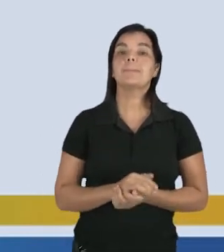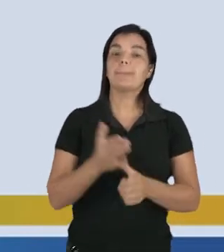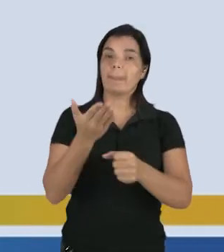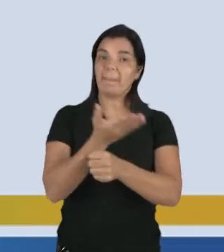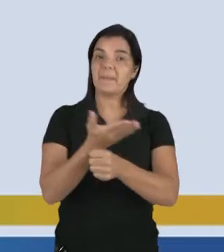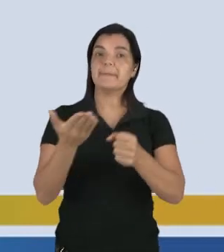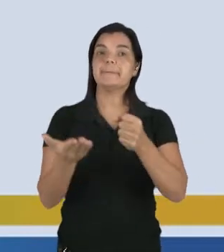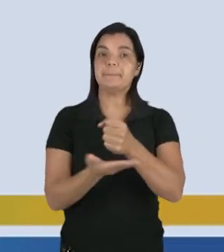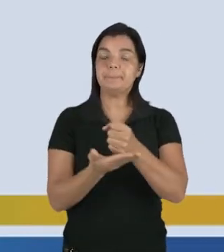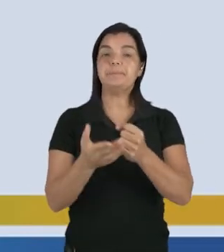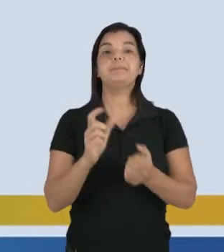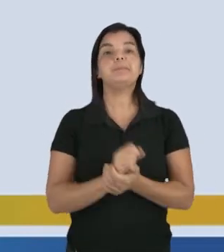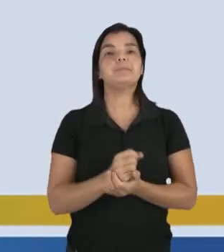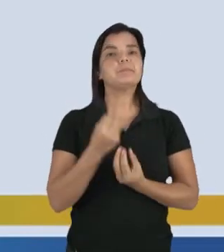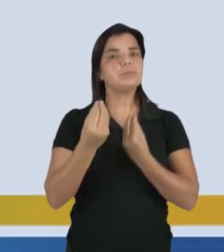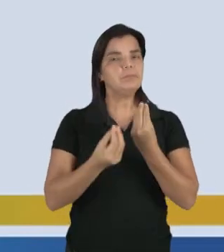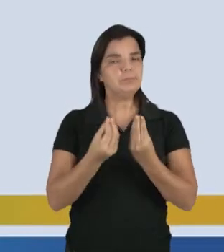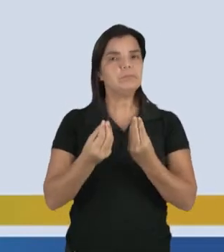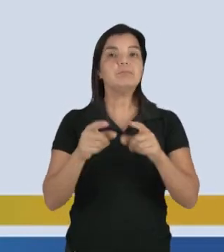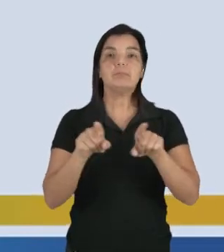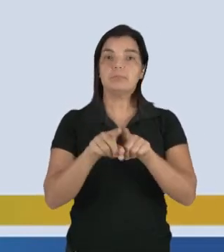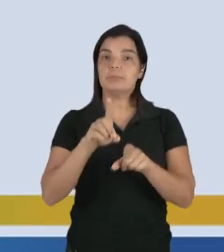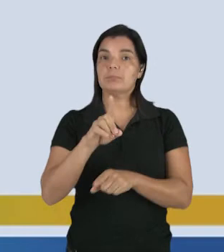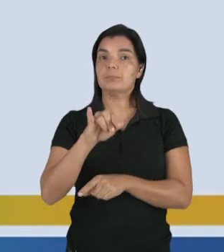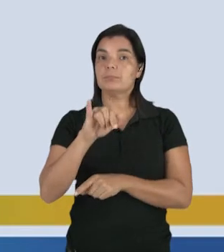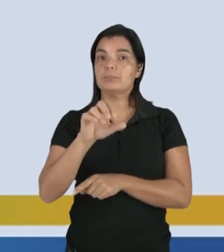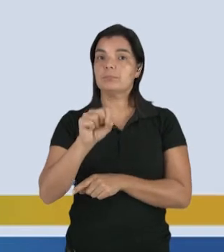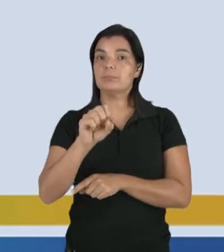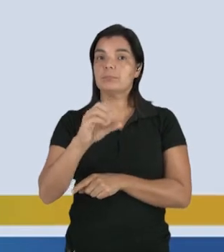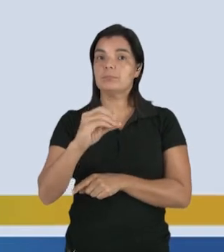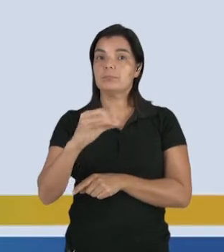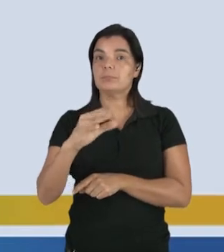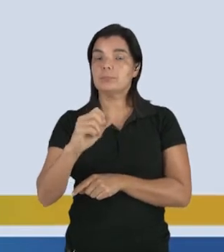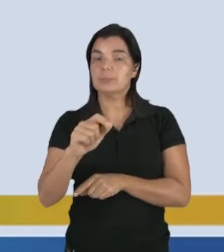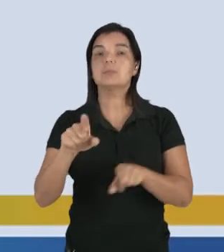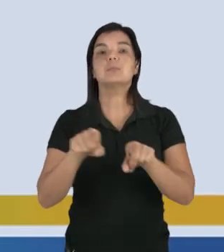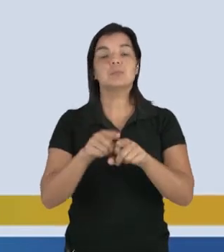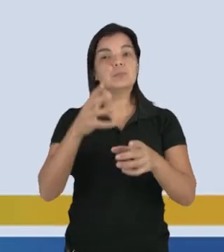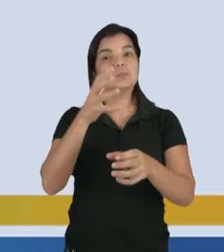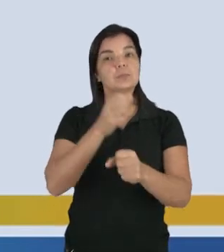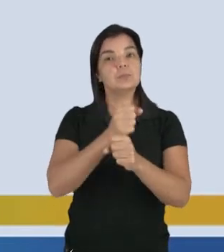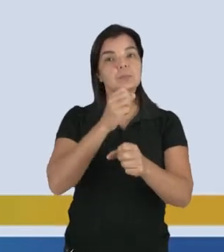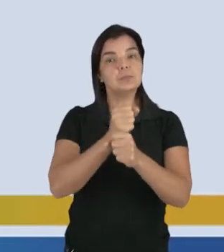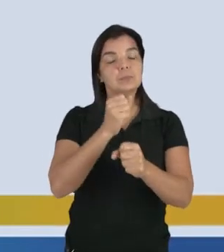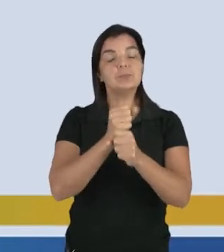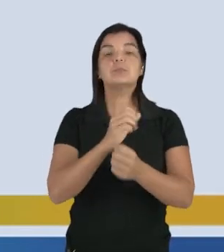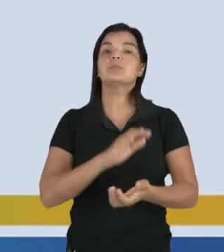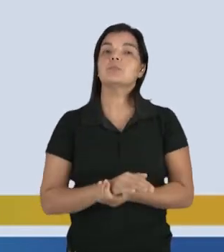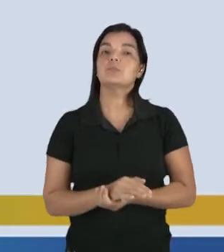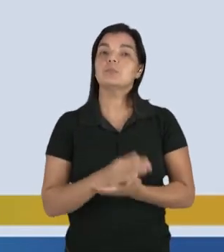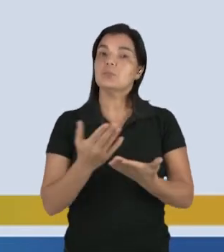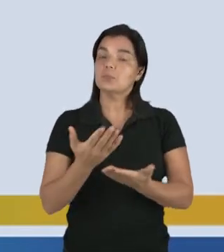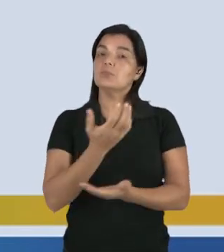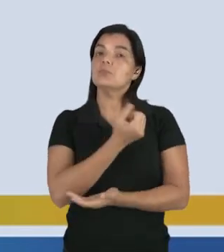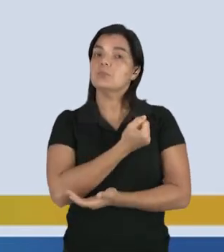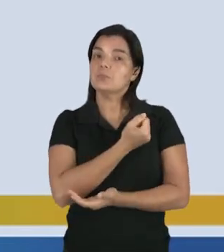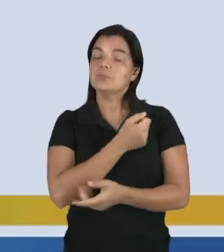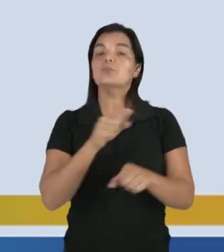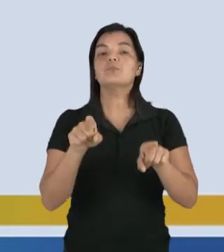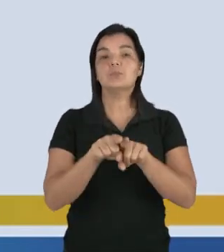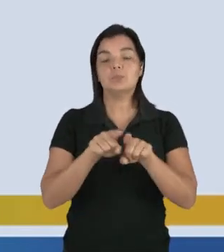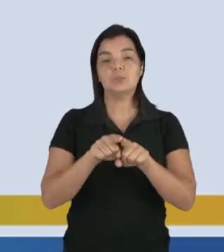No caso das bases, como elas sofrem dissociação, então é necessário a gente calcular ou determinar o grau